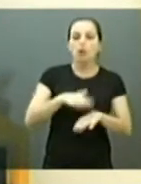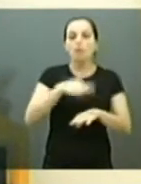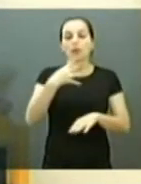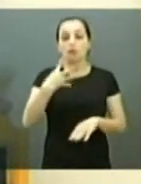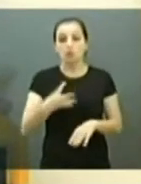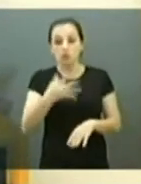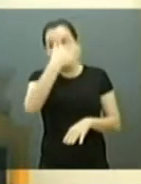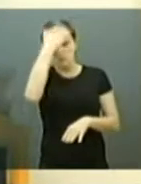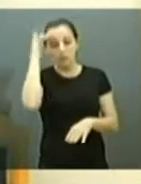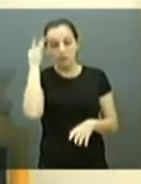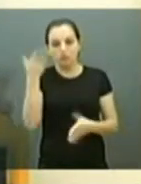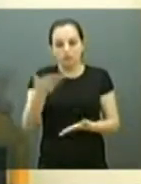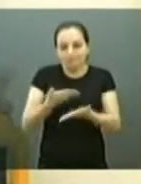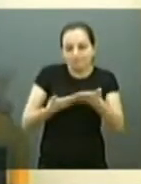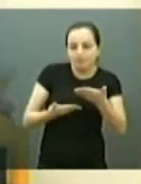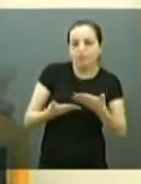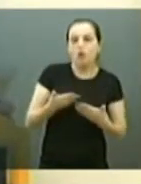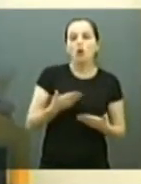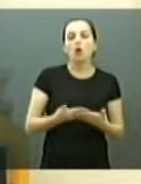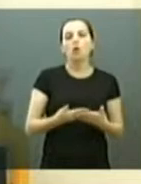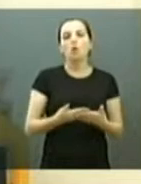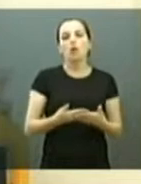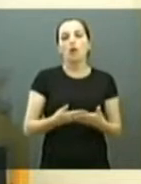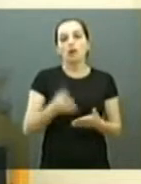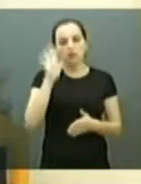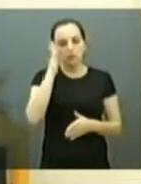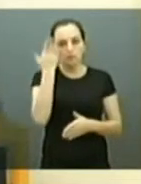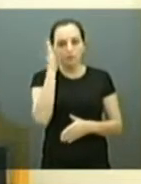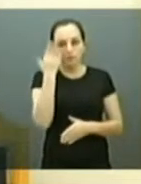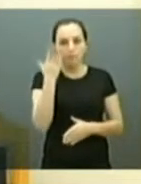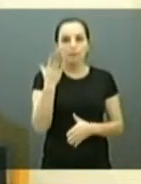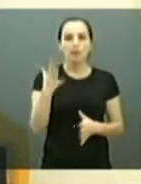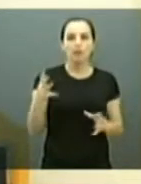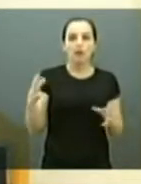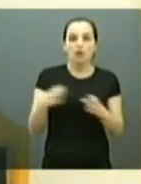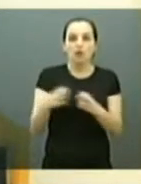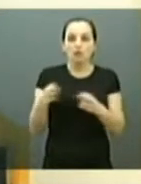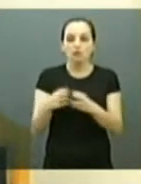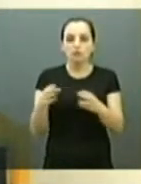pessoas envolvidas num esquema de fraude, a formação de quadrilha.